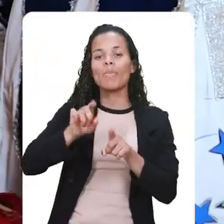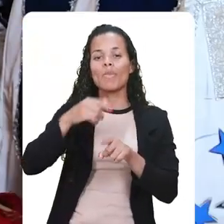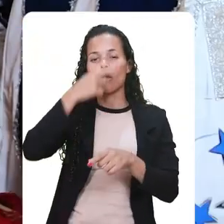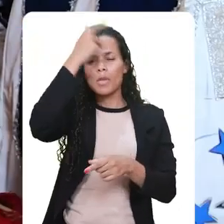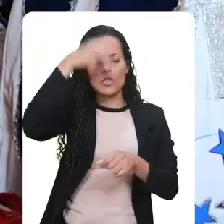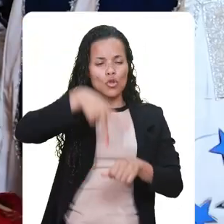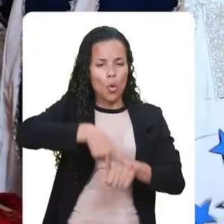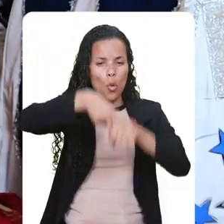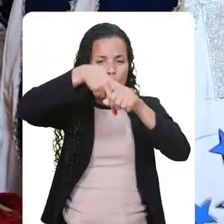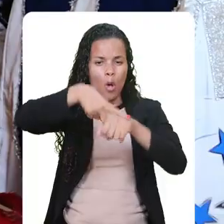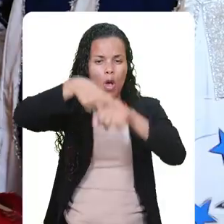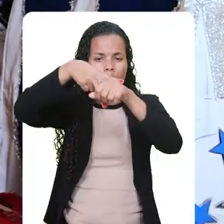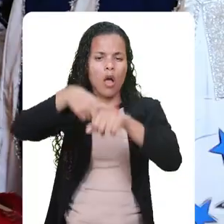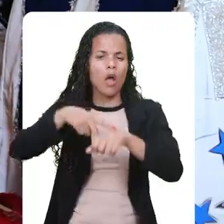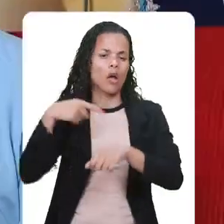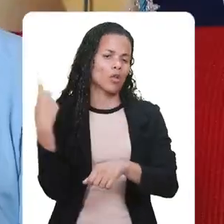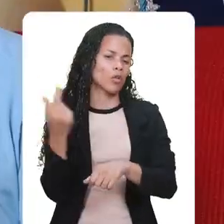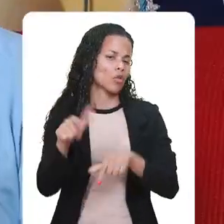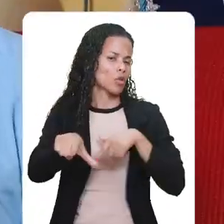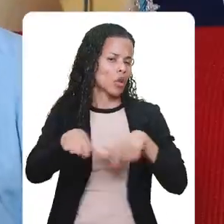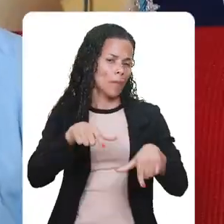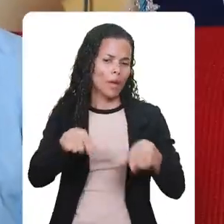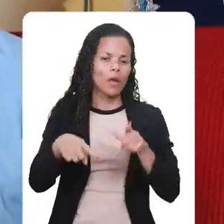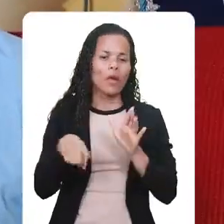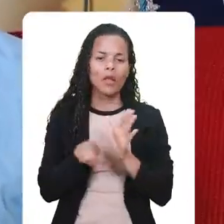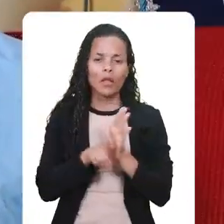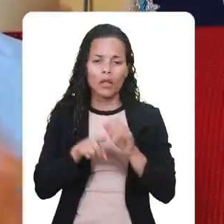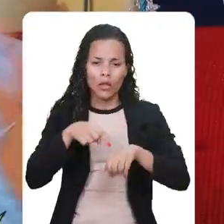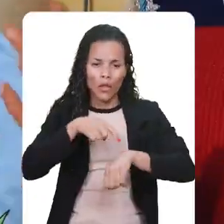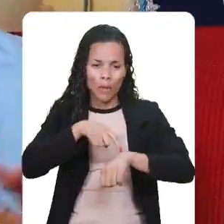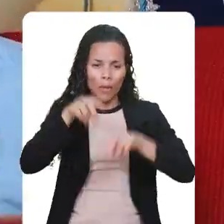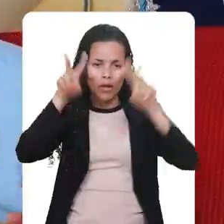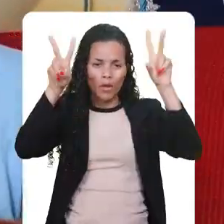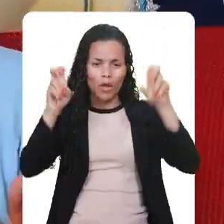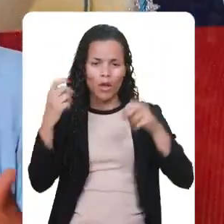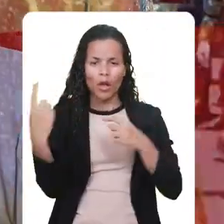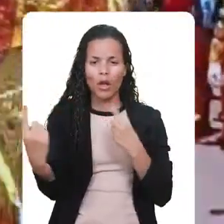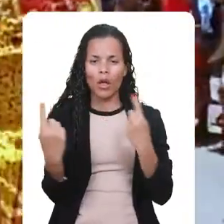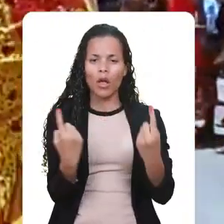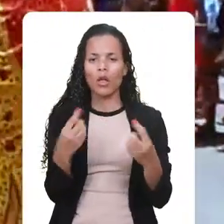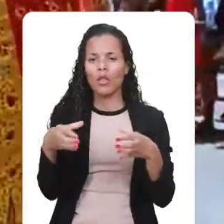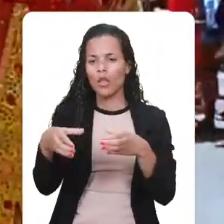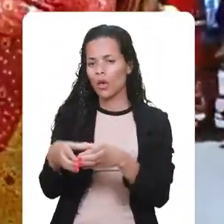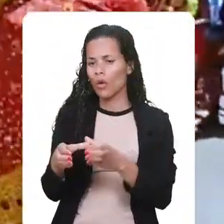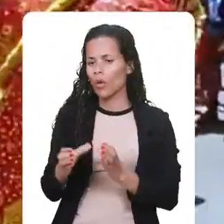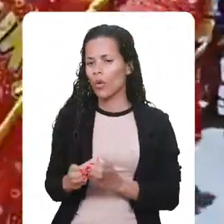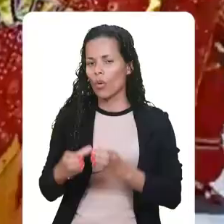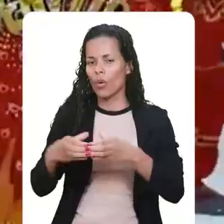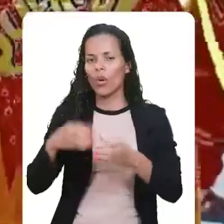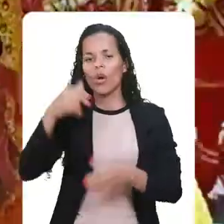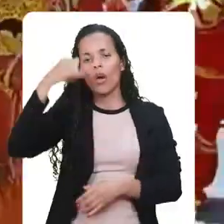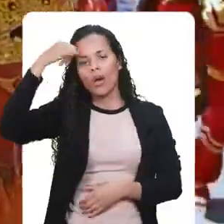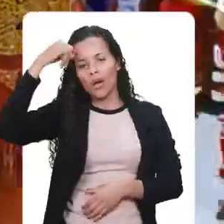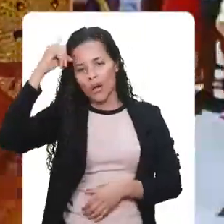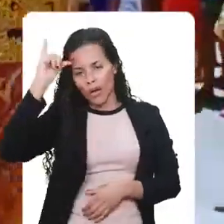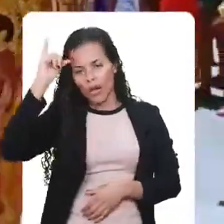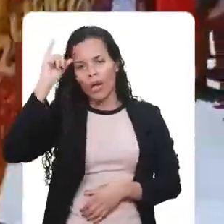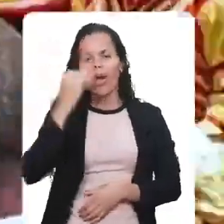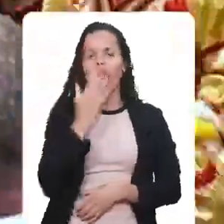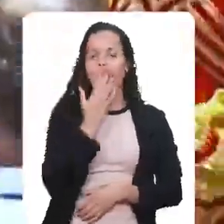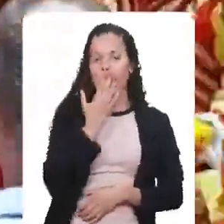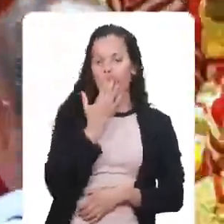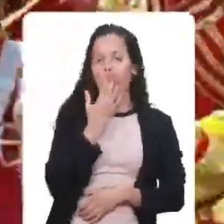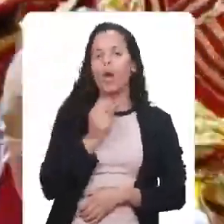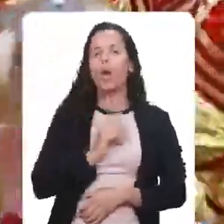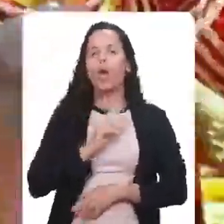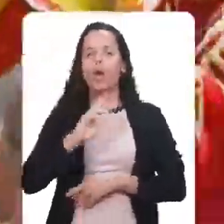voltada mais para o vaqueiro. E a gente trabalha também nessa questão de tema. Cada grupo de boi, ele trabalha com sua